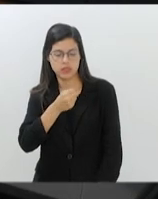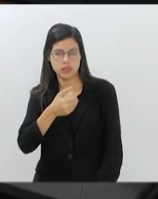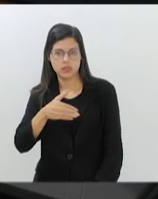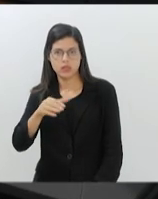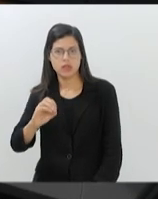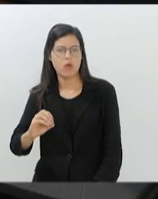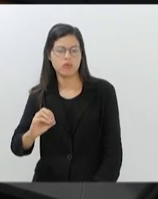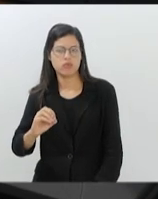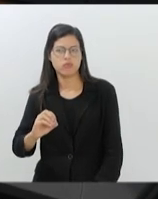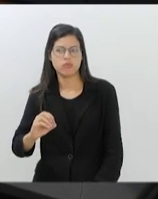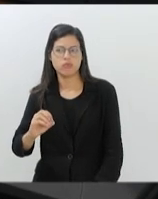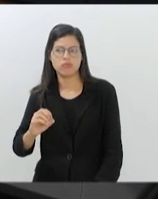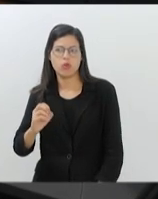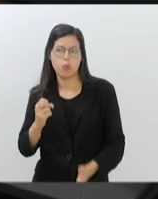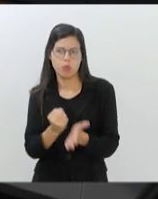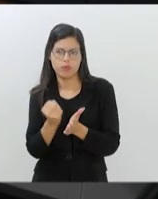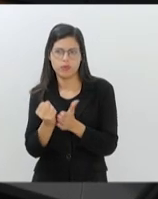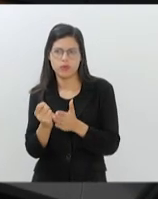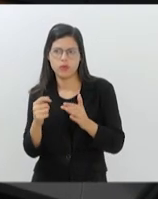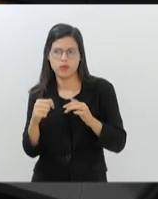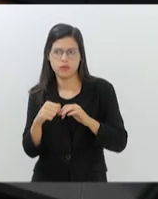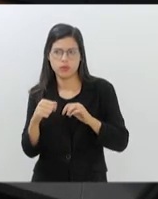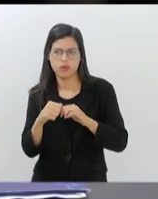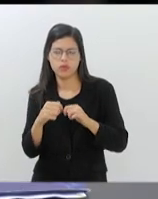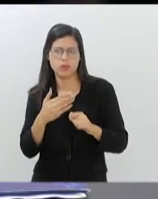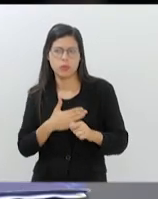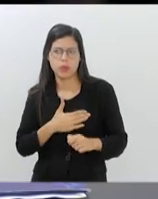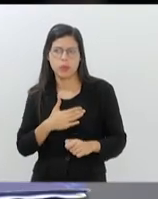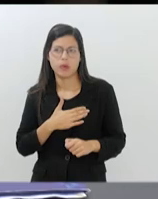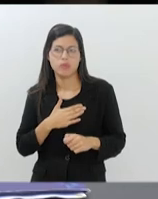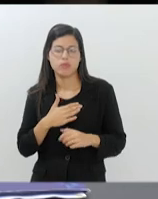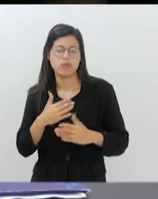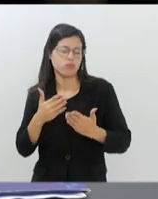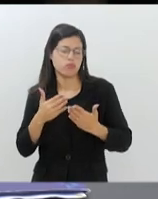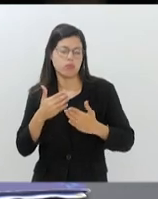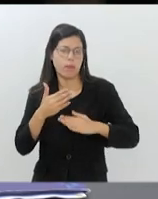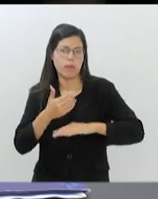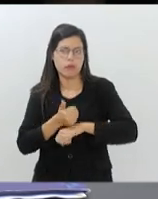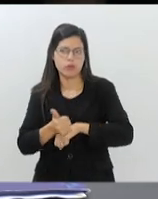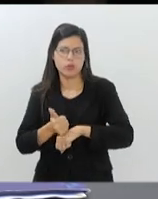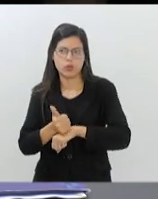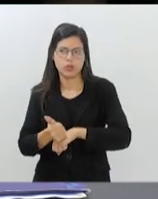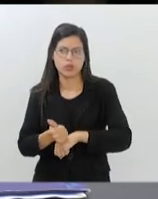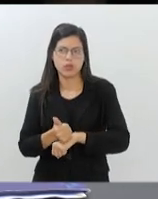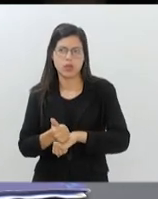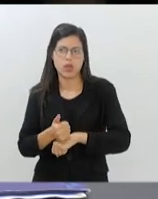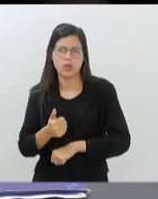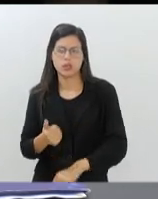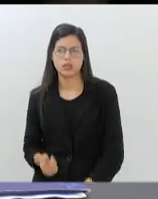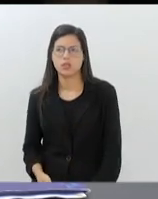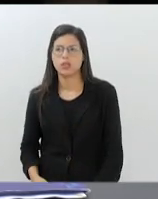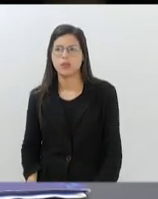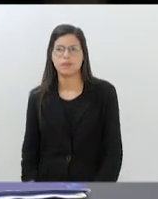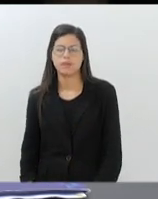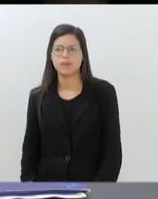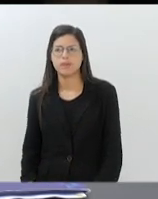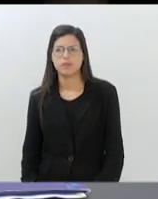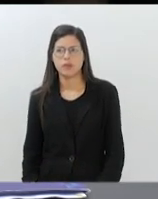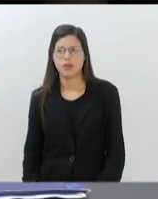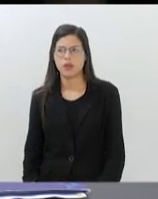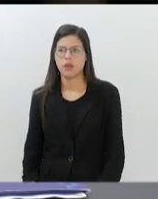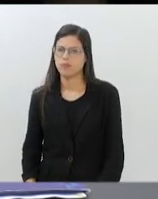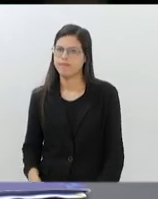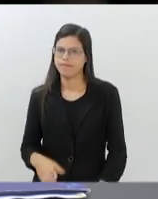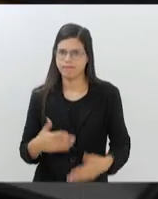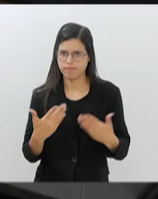contratações feitas por mim são profissionais com essa expertise que passam a compor o quadro de servidores não tô questionando a forma de pelas quais